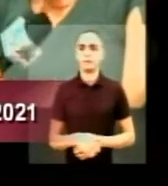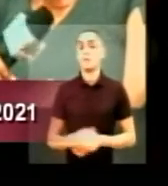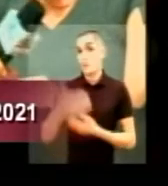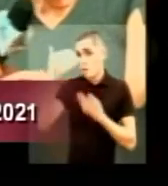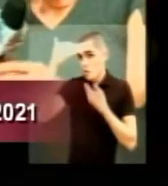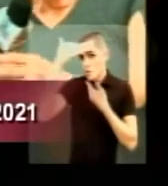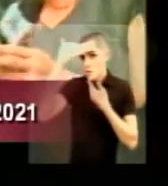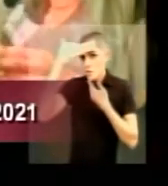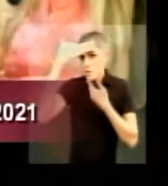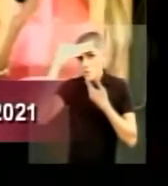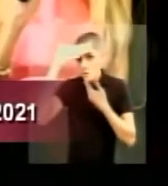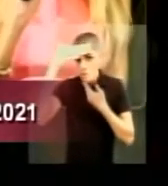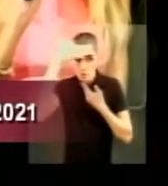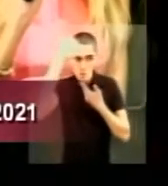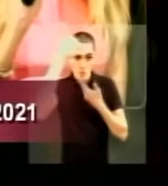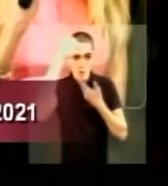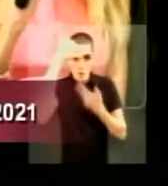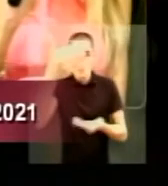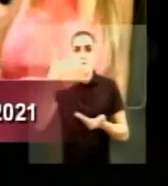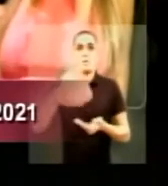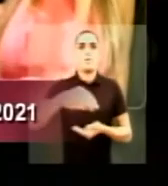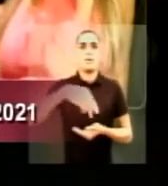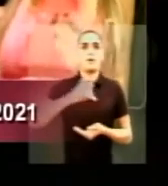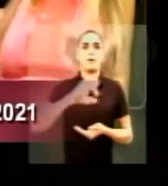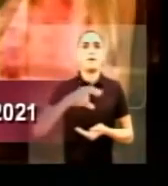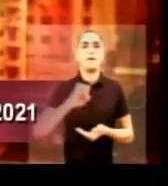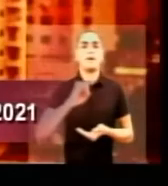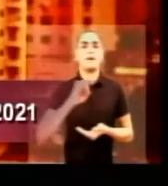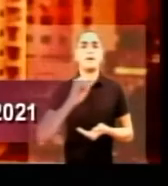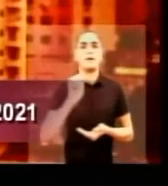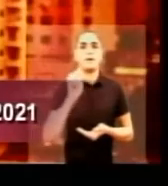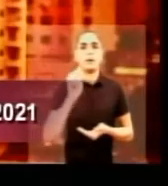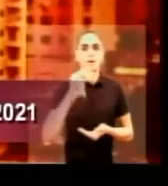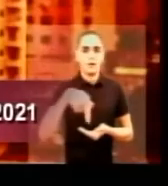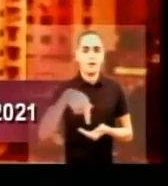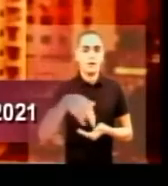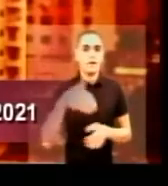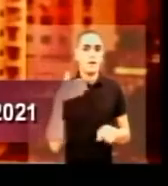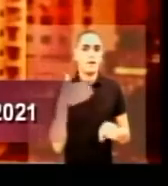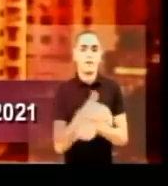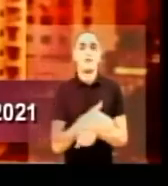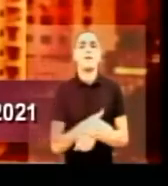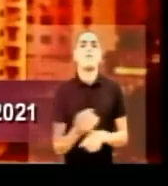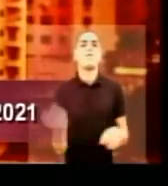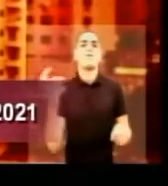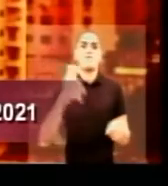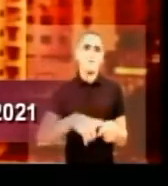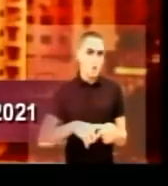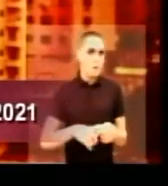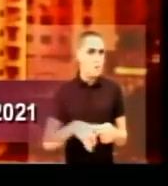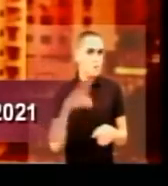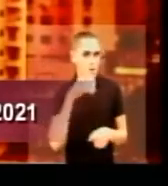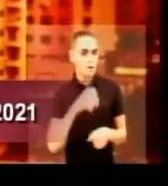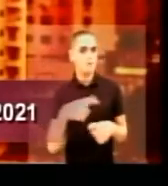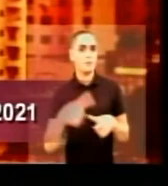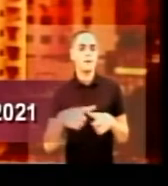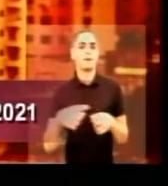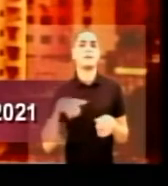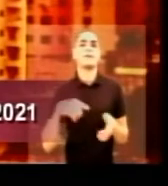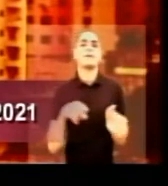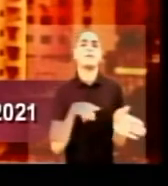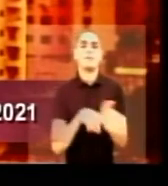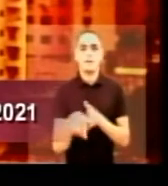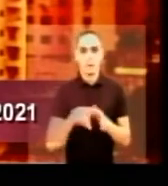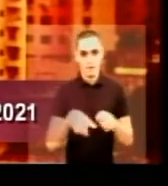Muito obrigada, Miriam, pela participação. Eu vou voltar daqui a pouco com você, porque a gente tem perguntas, mas eu vou começar